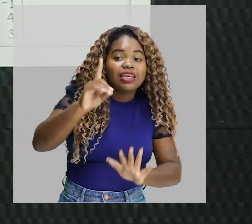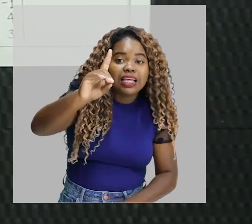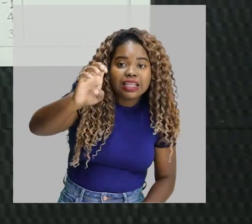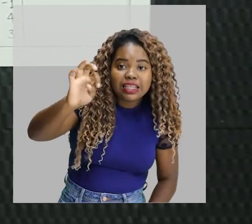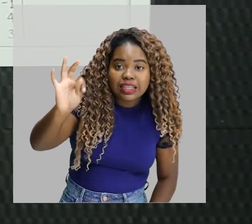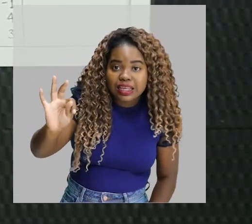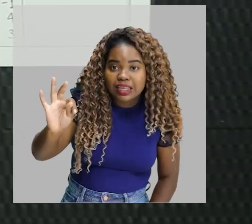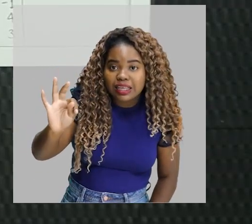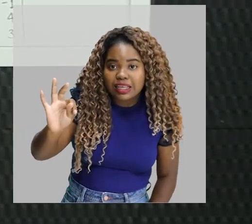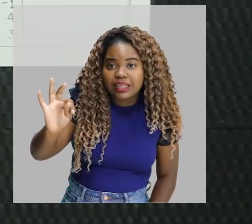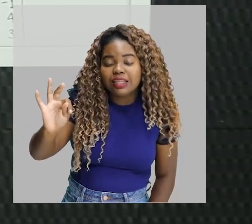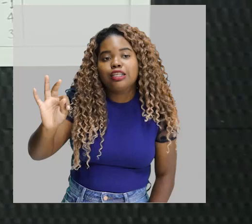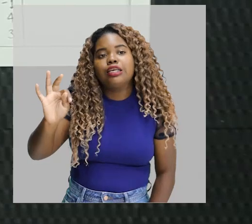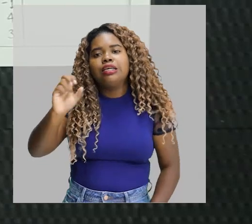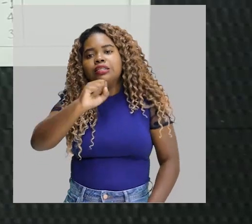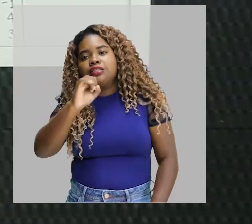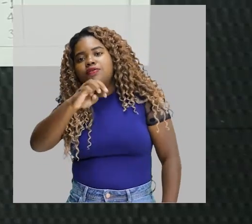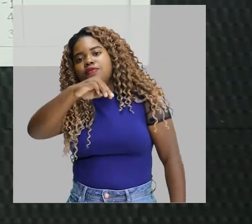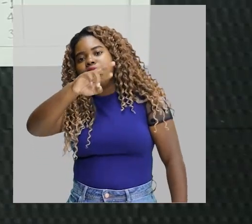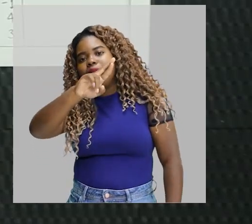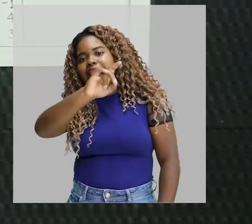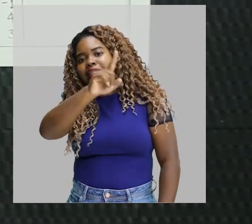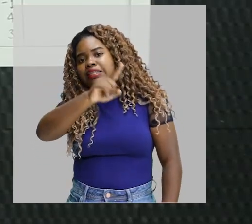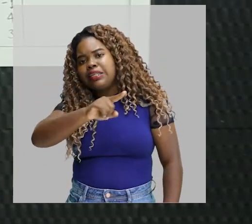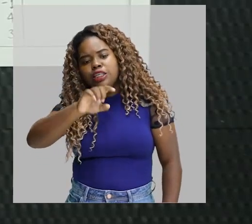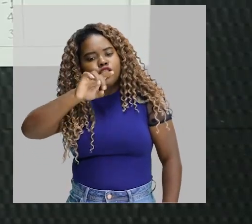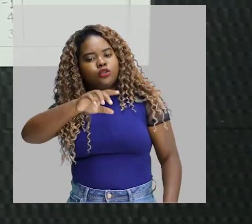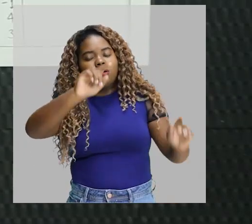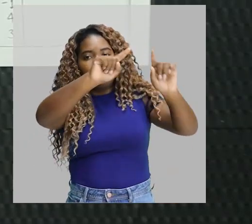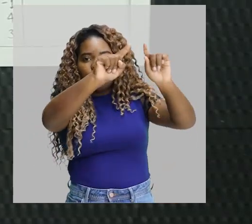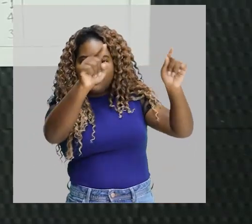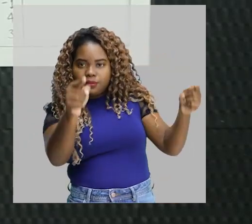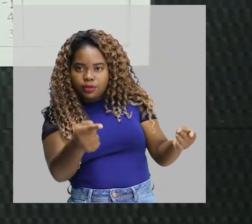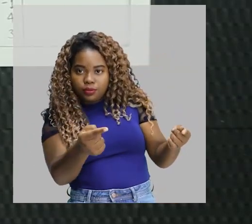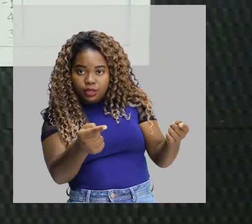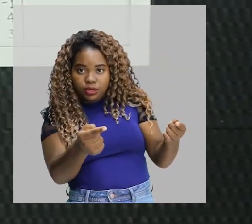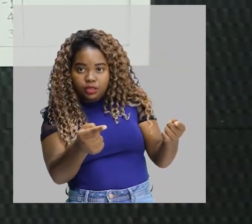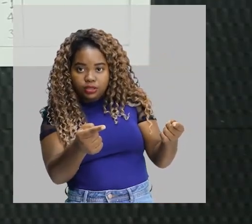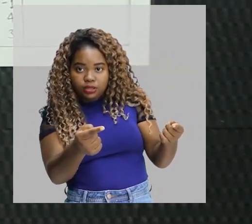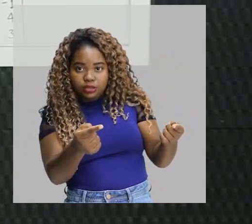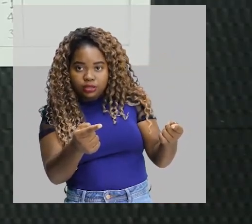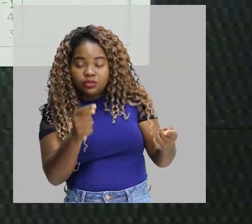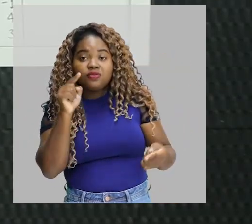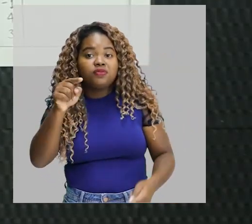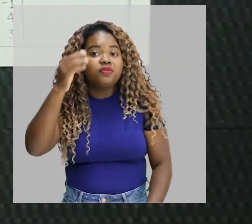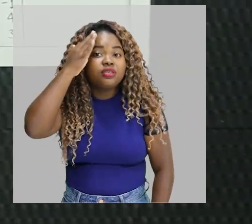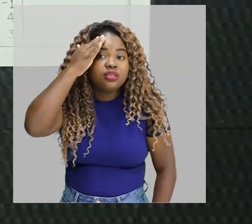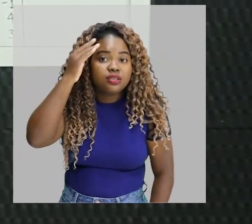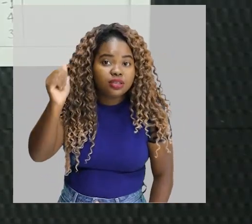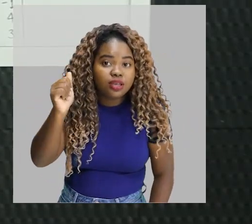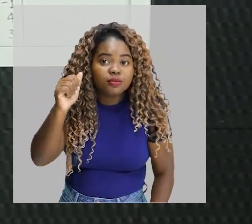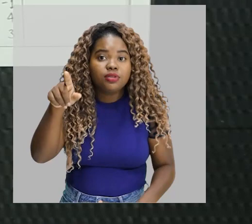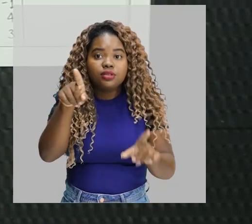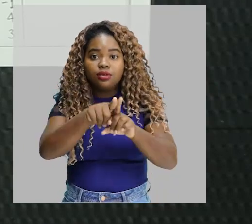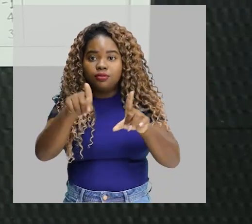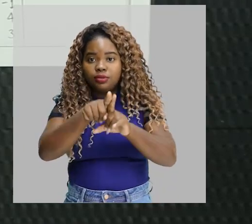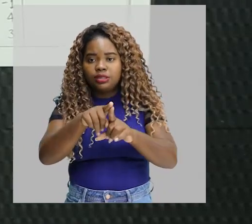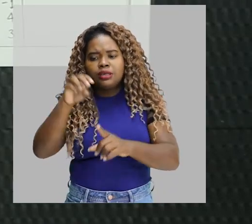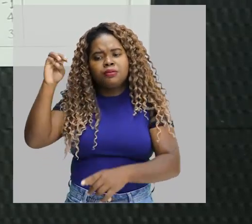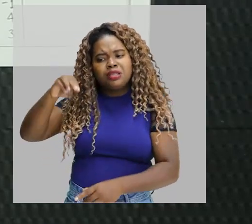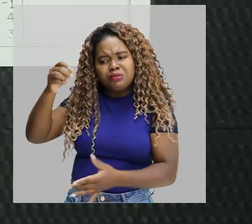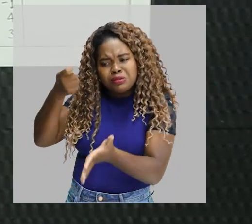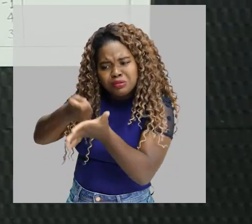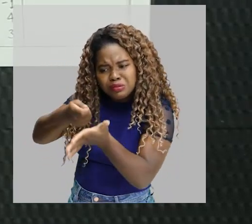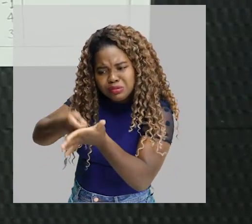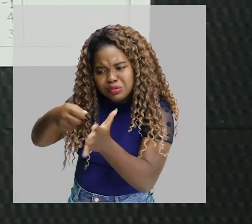se for só na forma de Matriz ele vem entre parentes ou entre colchetes né Você já sabe se elas estão ações você sabe também que a matemática ela